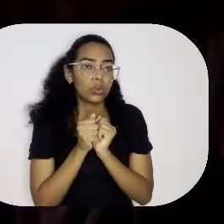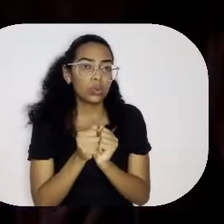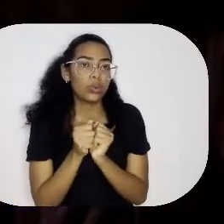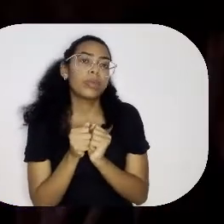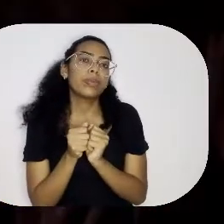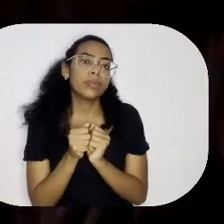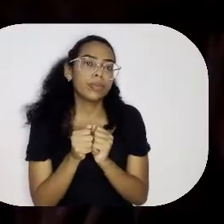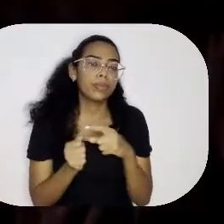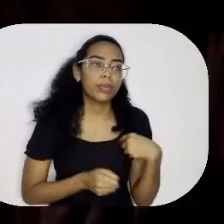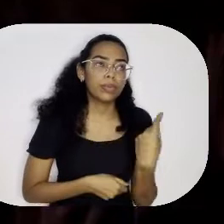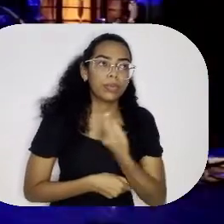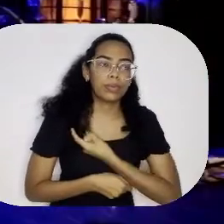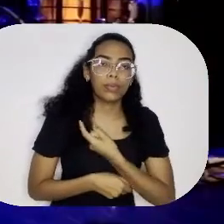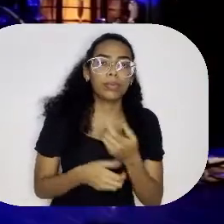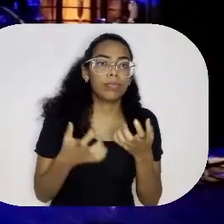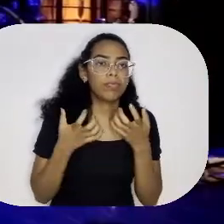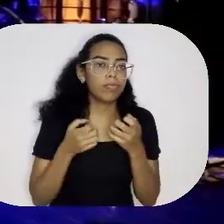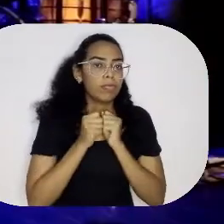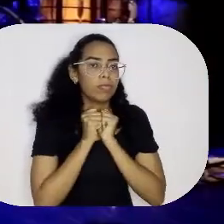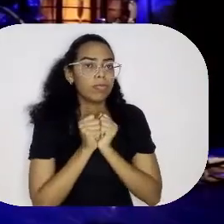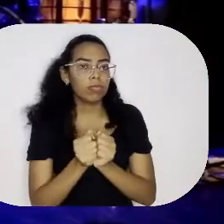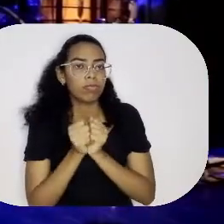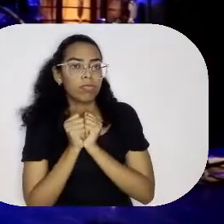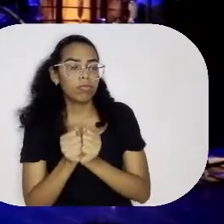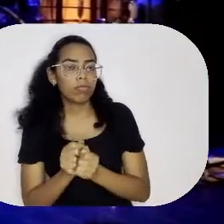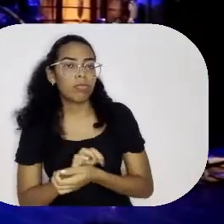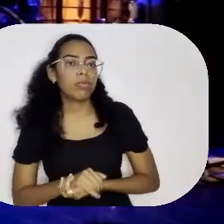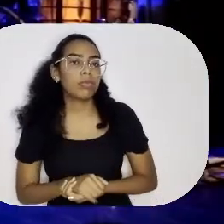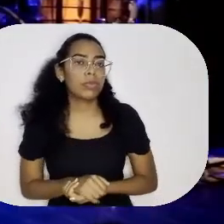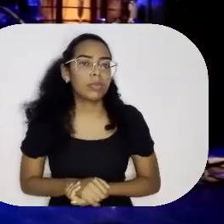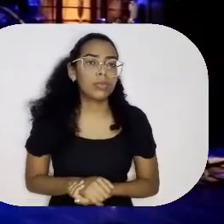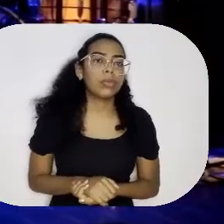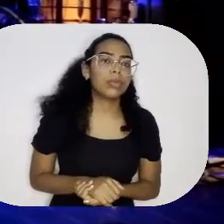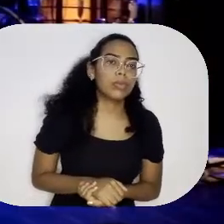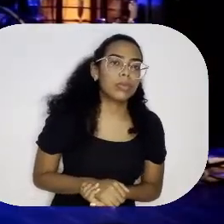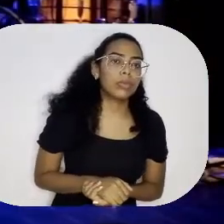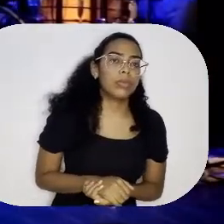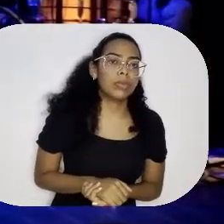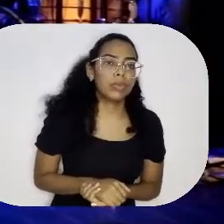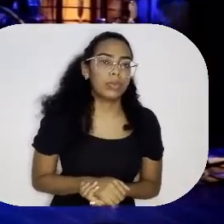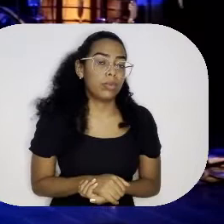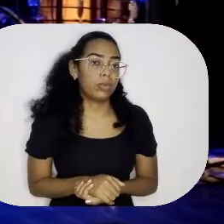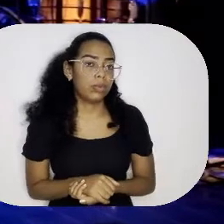tocar. Além do tempo normal, eu quero estar por aqui.